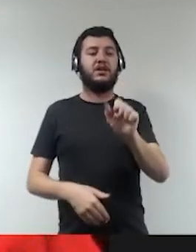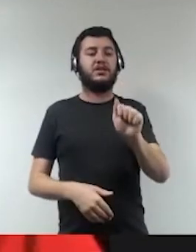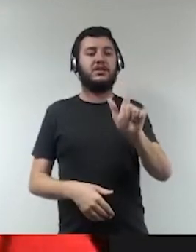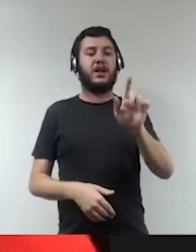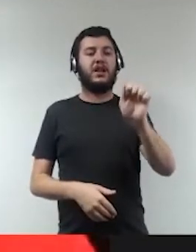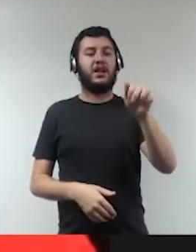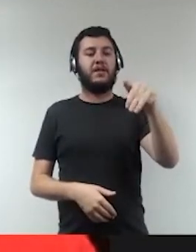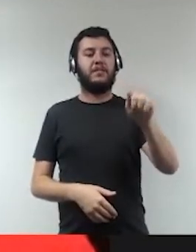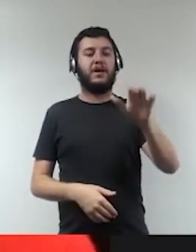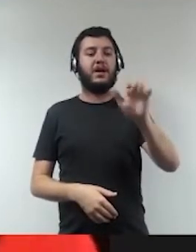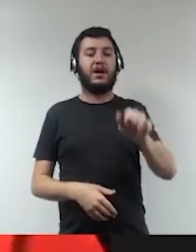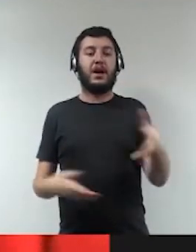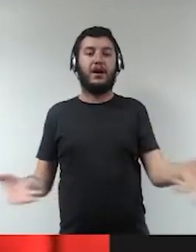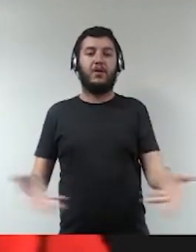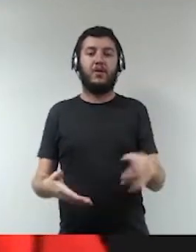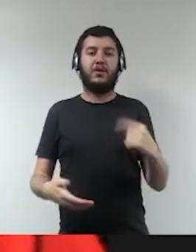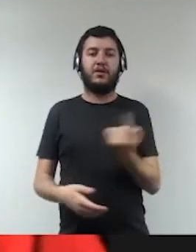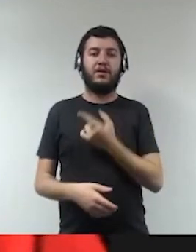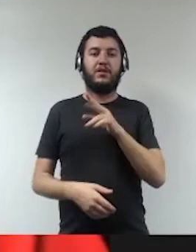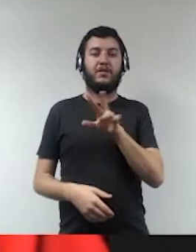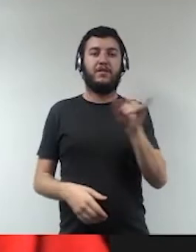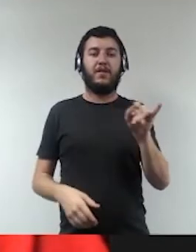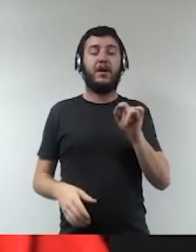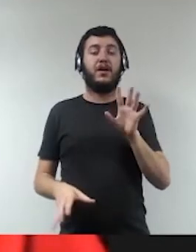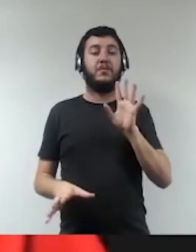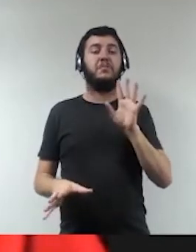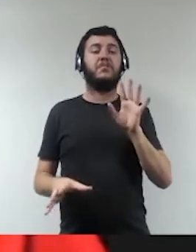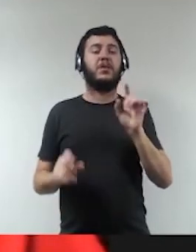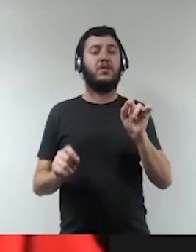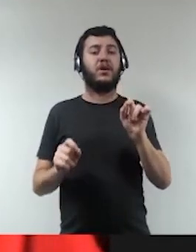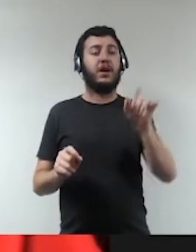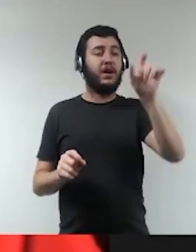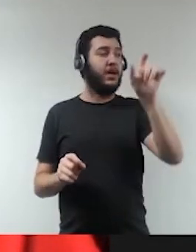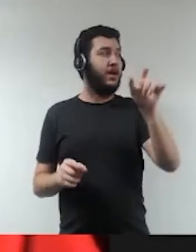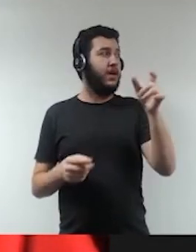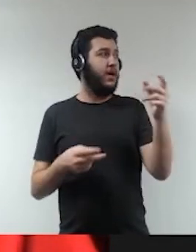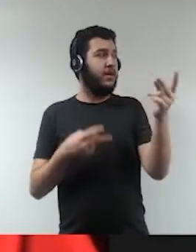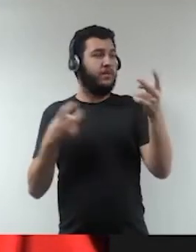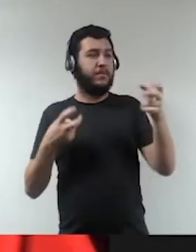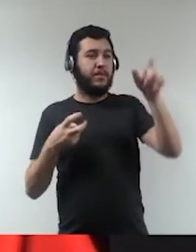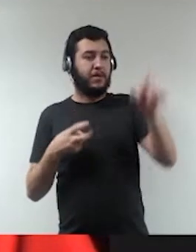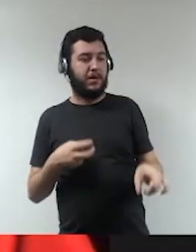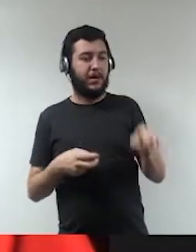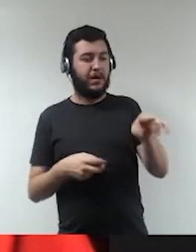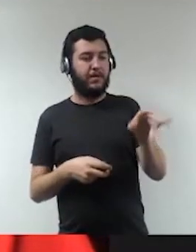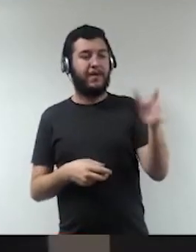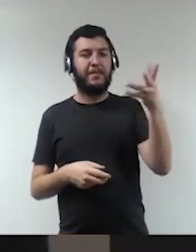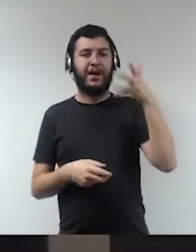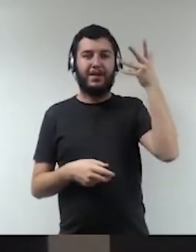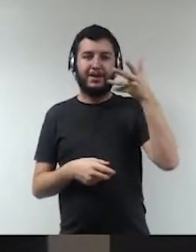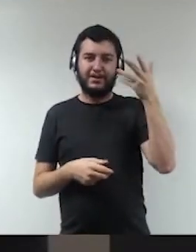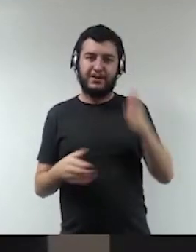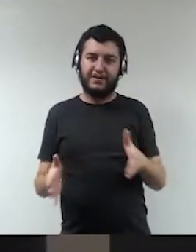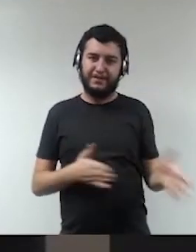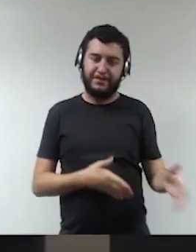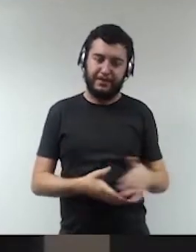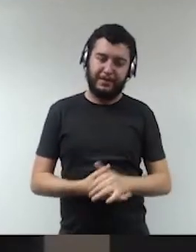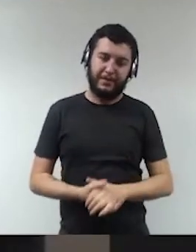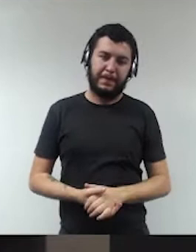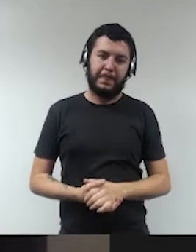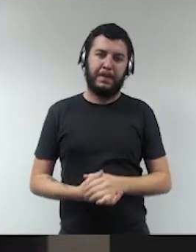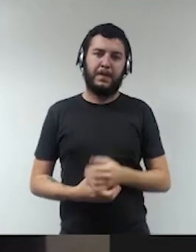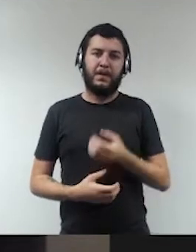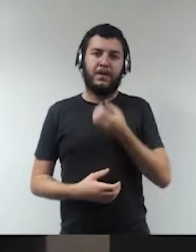agora o doutor André Lemos Jorge. Doutor André, com o senhor. Uma boa noite a